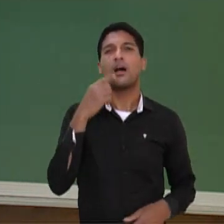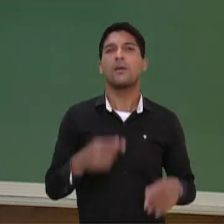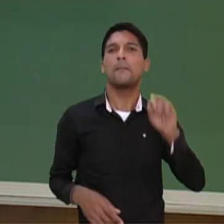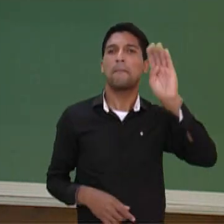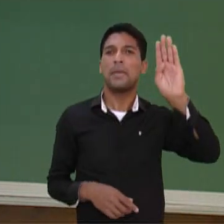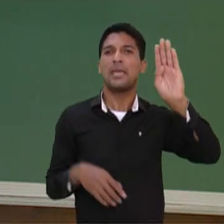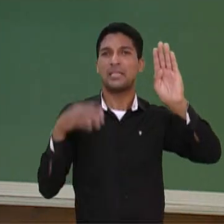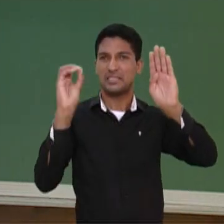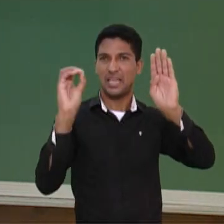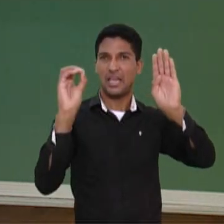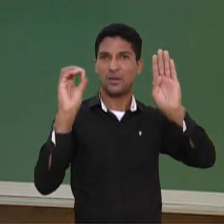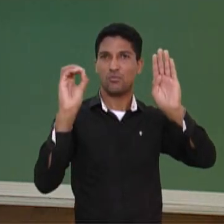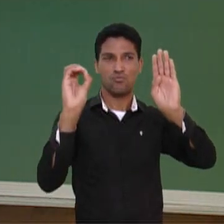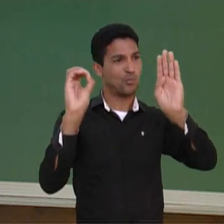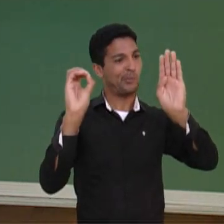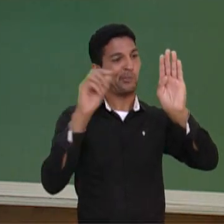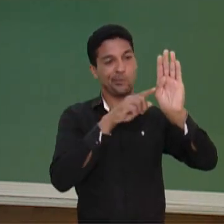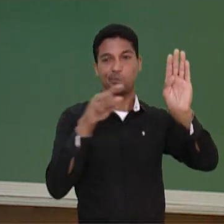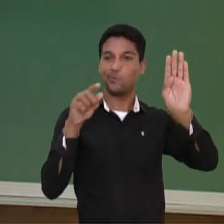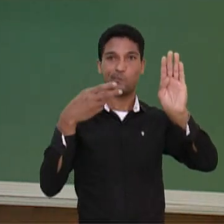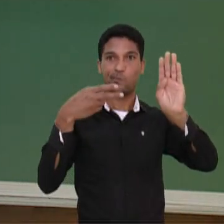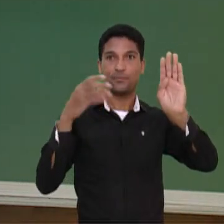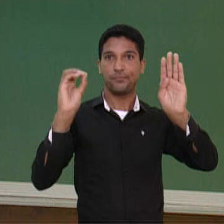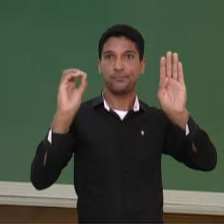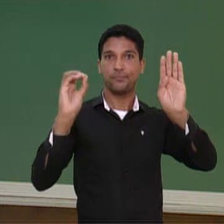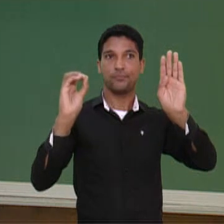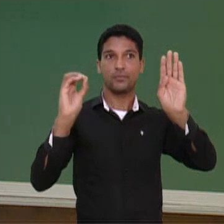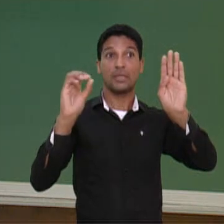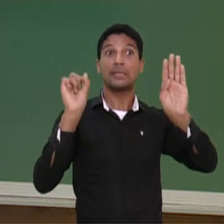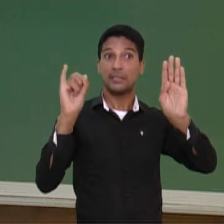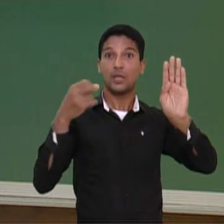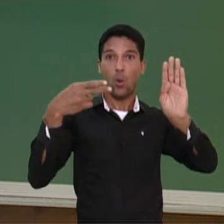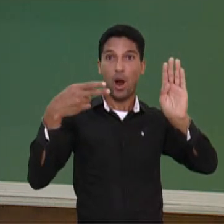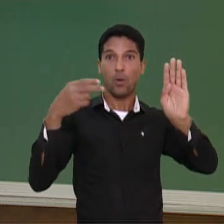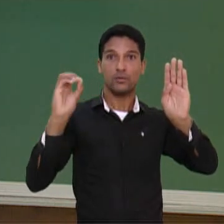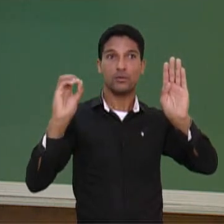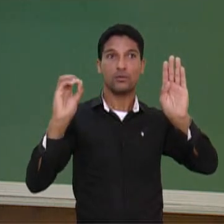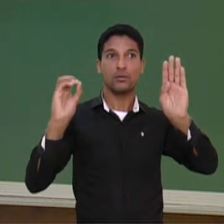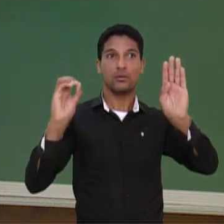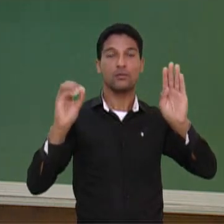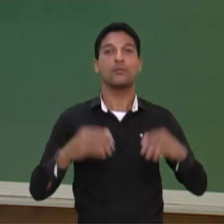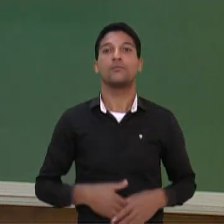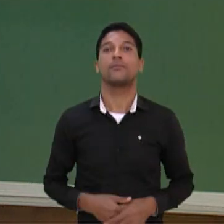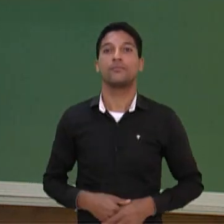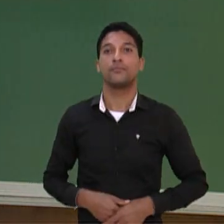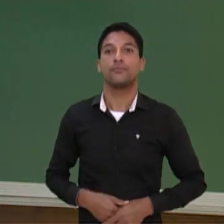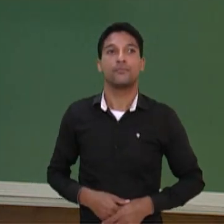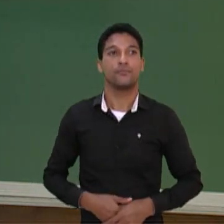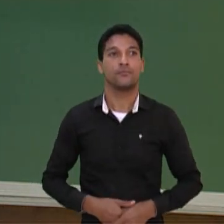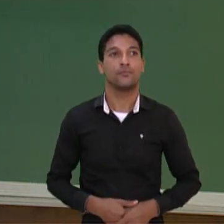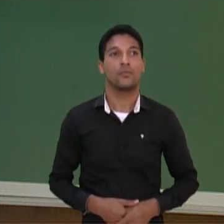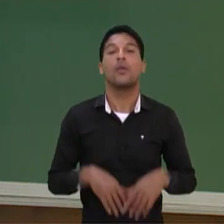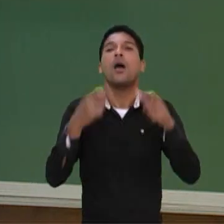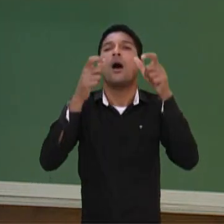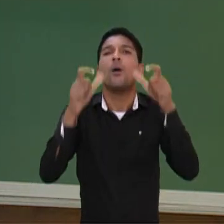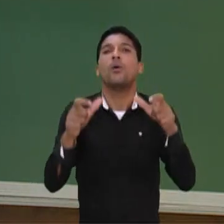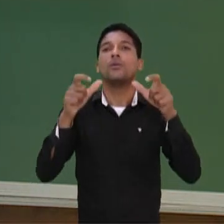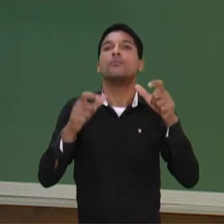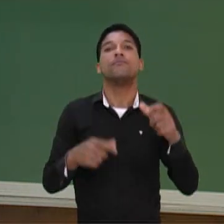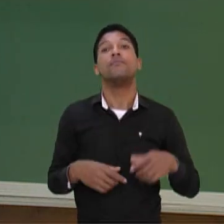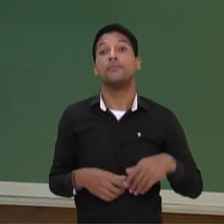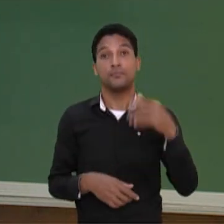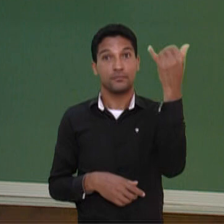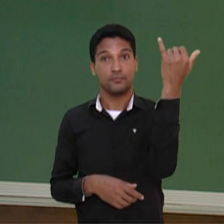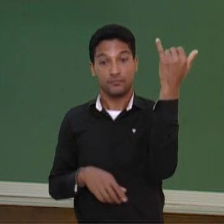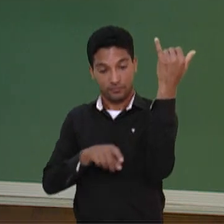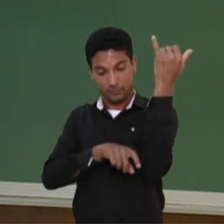grau incompleta? Lembra disso? Se o b for igual a zero, equação incompleta, ok? Onde que essa parábola vai encontrar